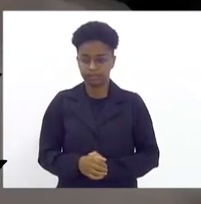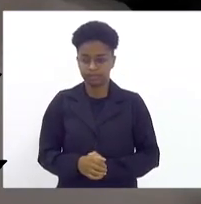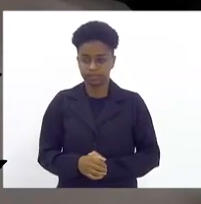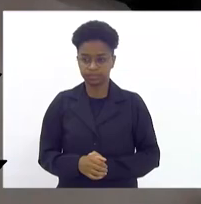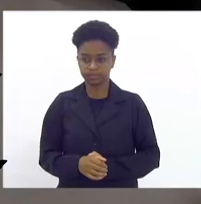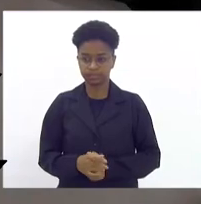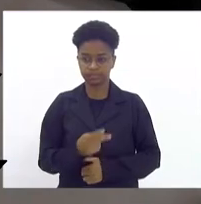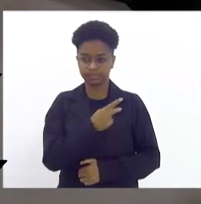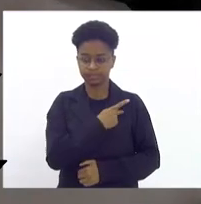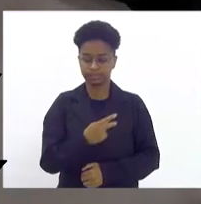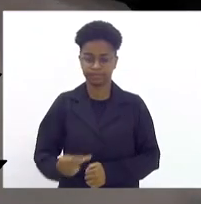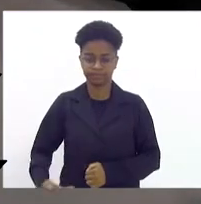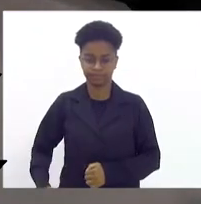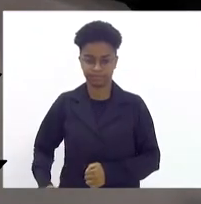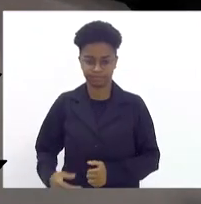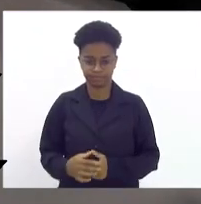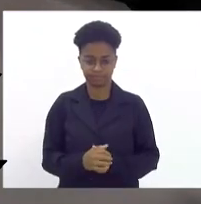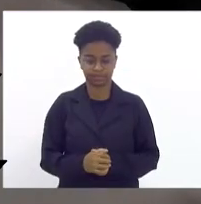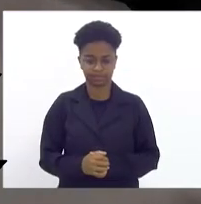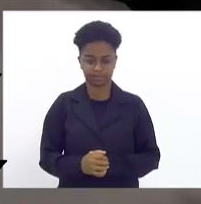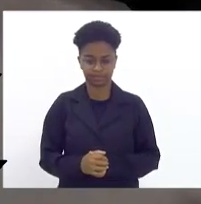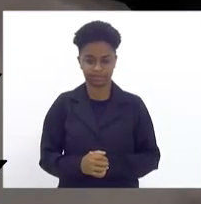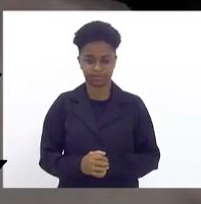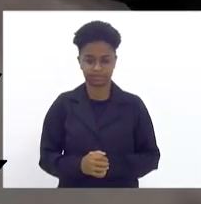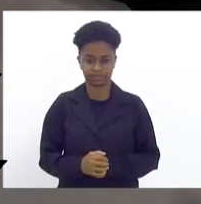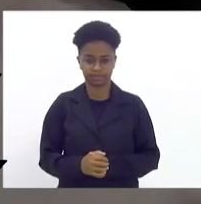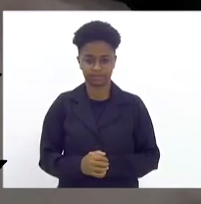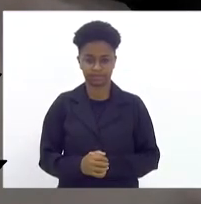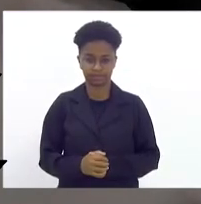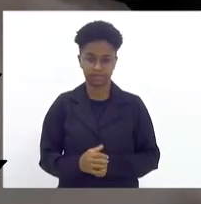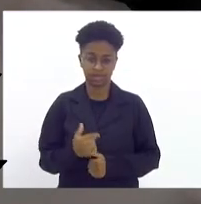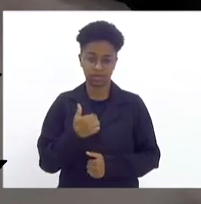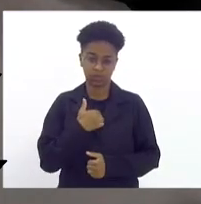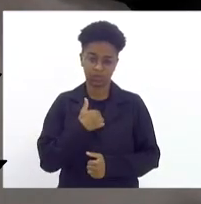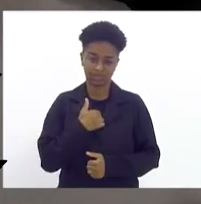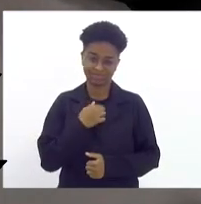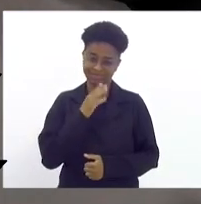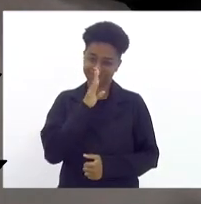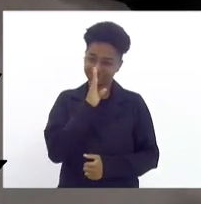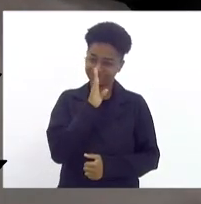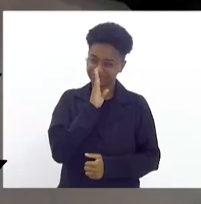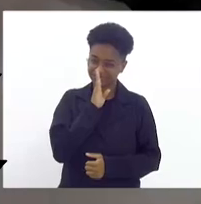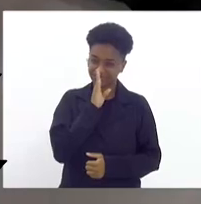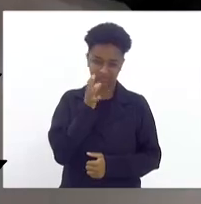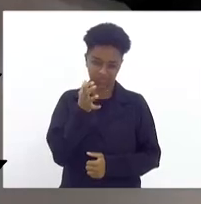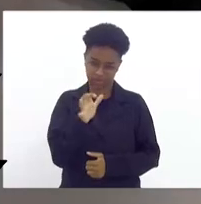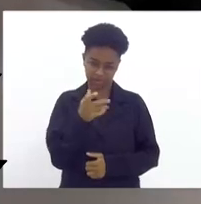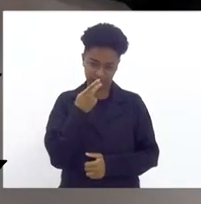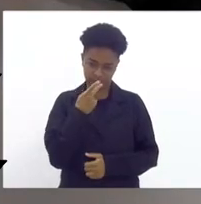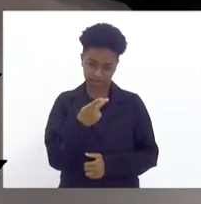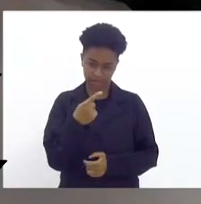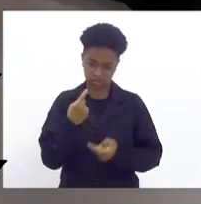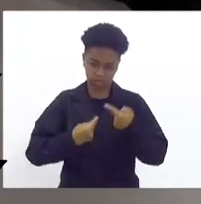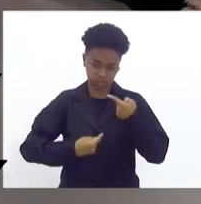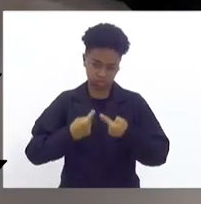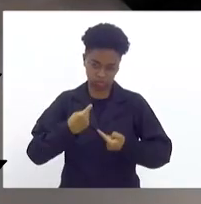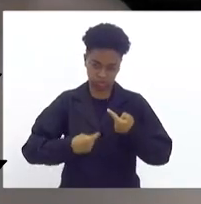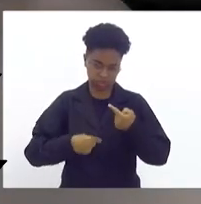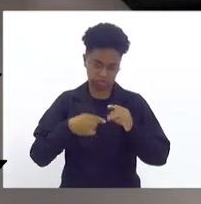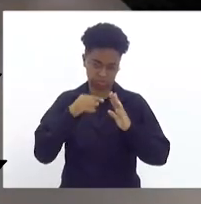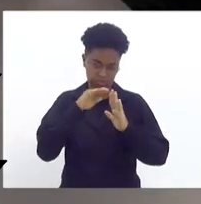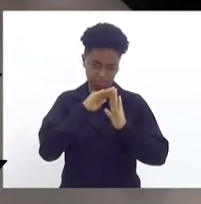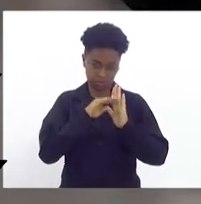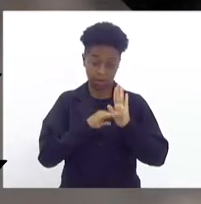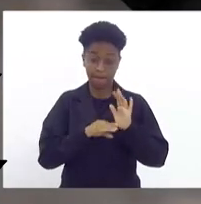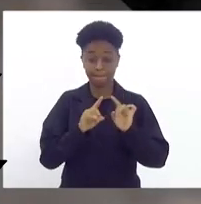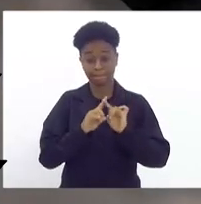Senhor presidente, eu não iria fazer uso da palavra para discutir esse item da pauta,